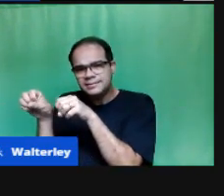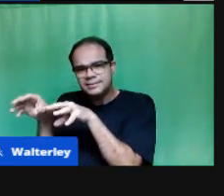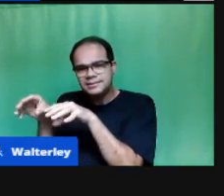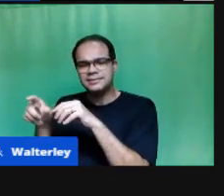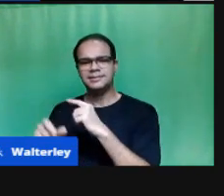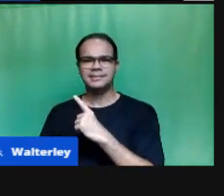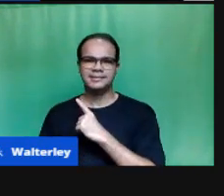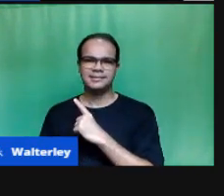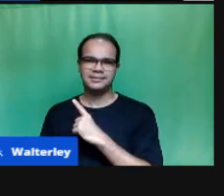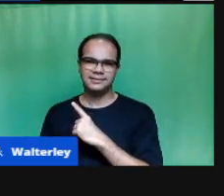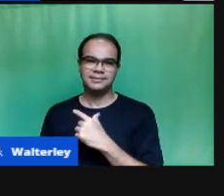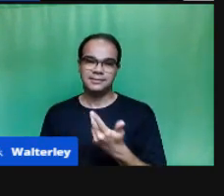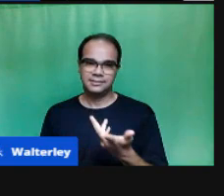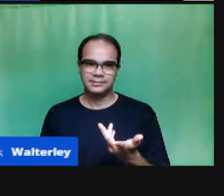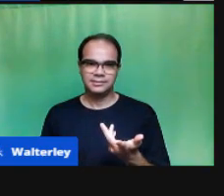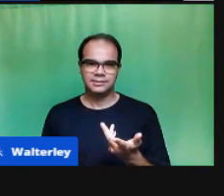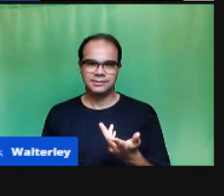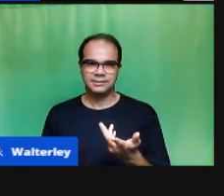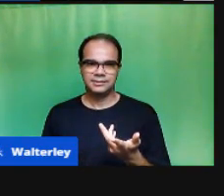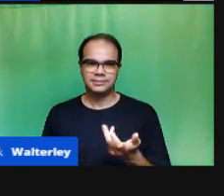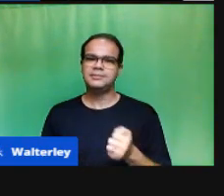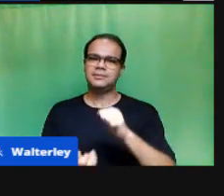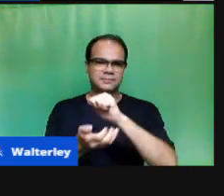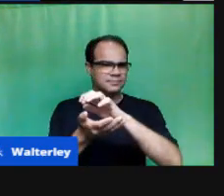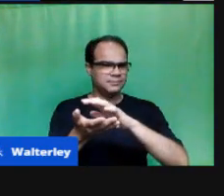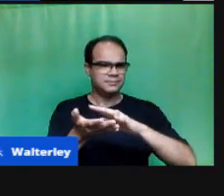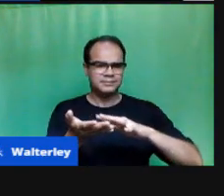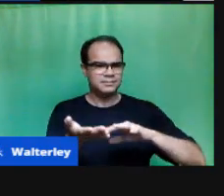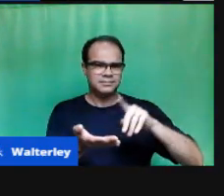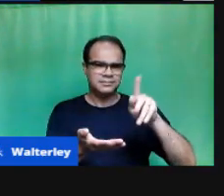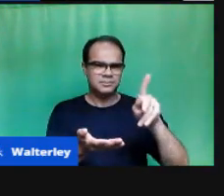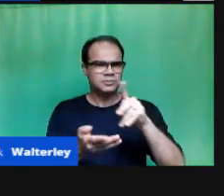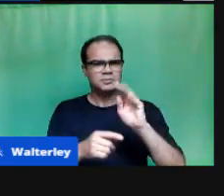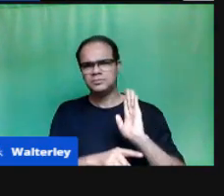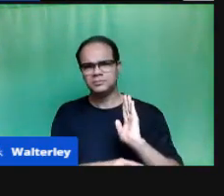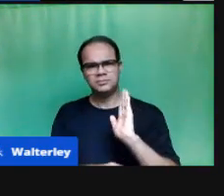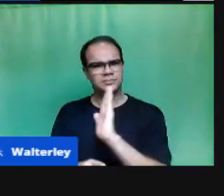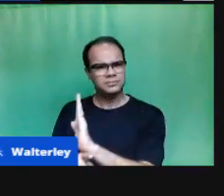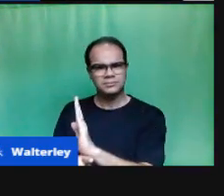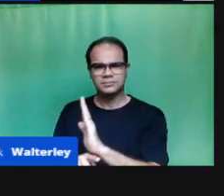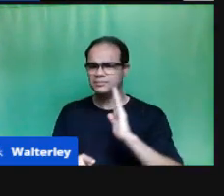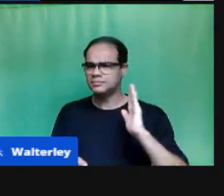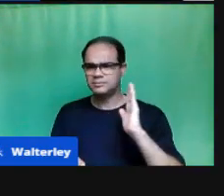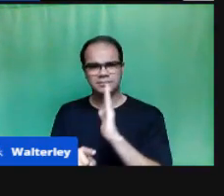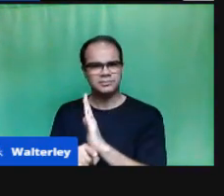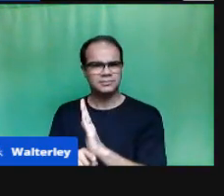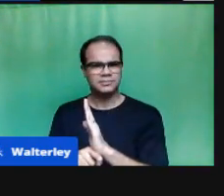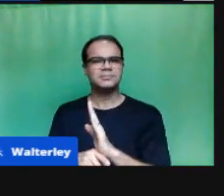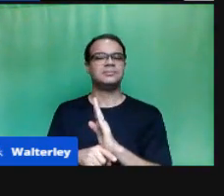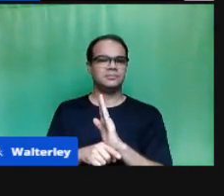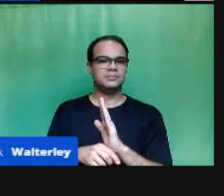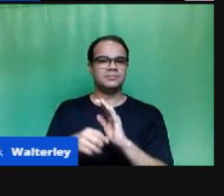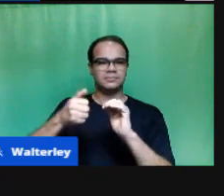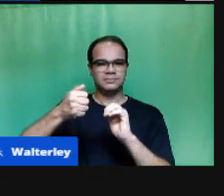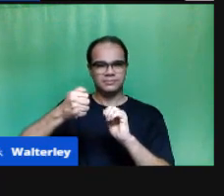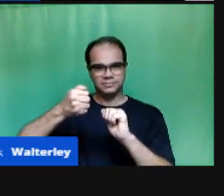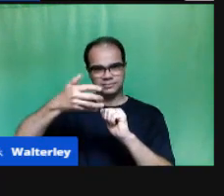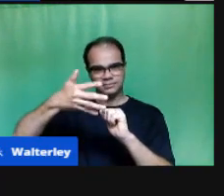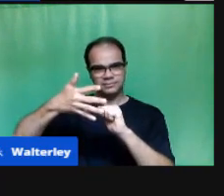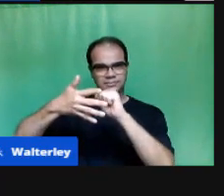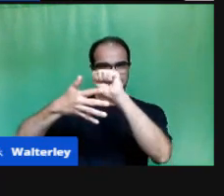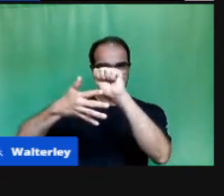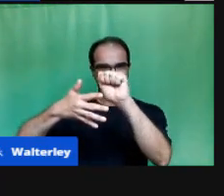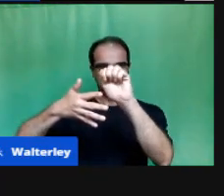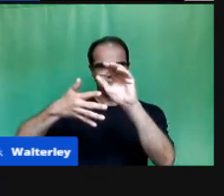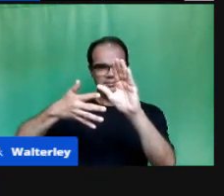processo das atividades, do nosso trabalho, né, na alfabetização.